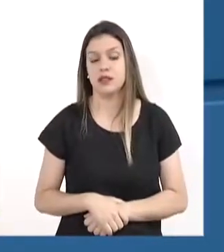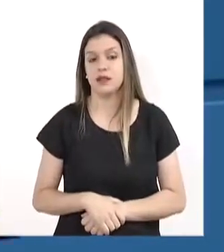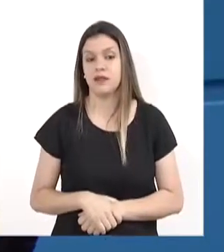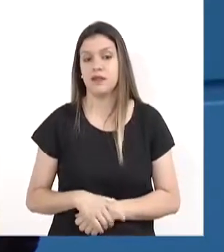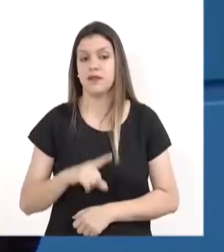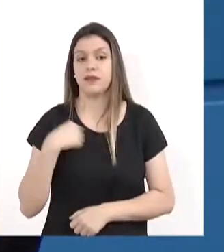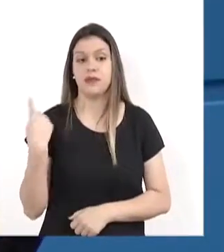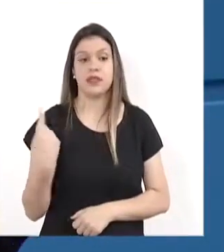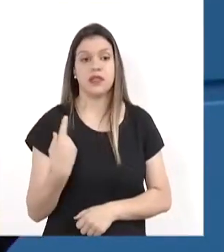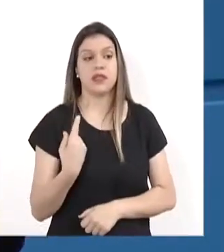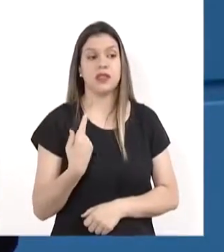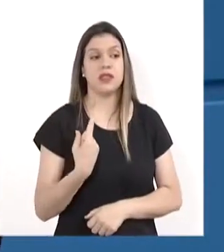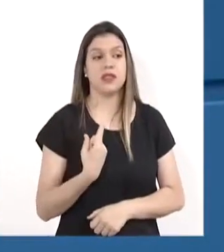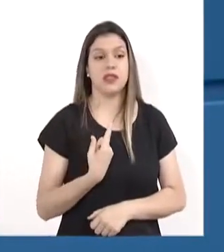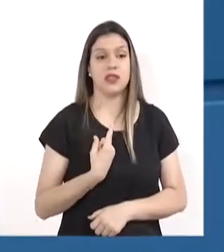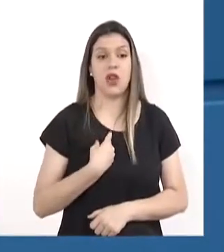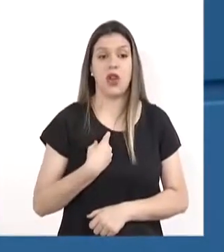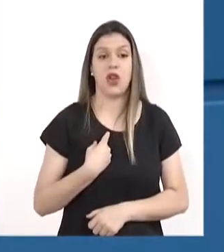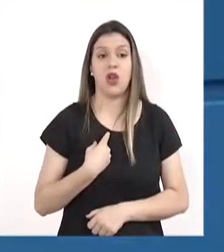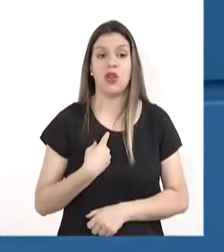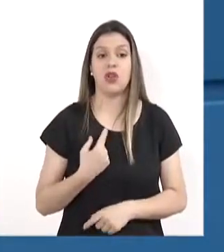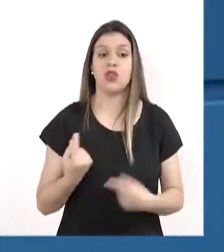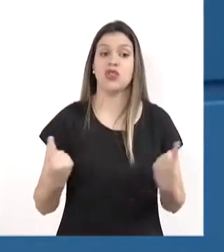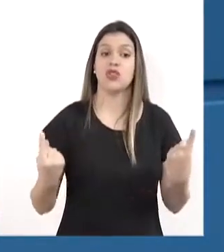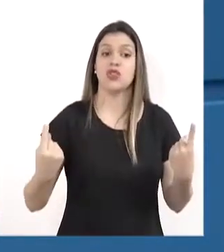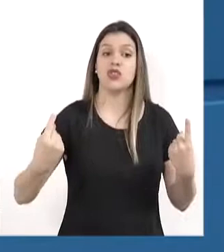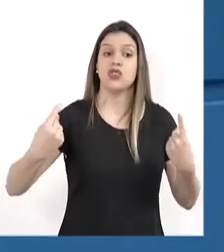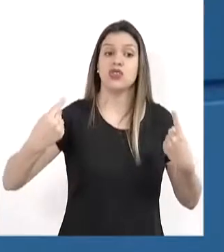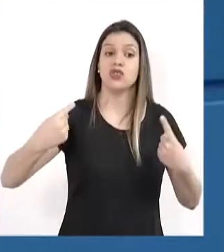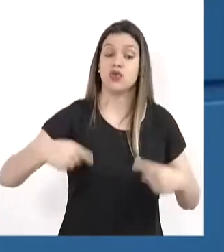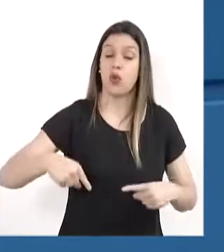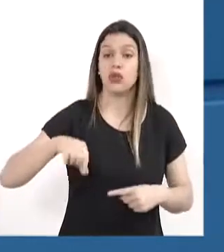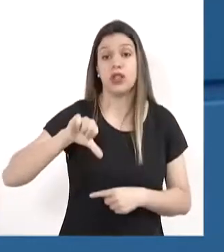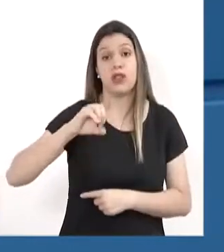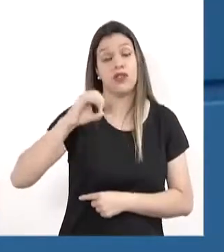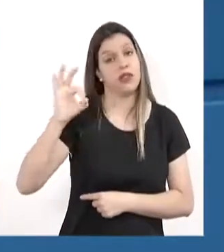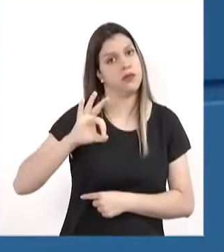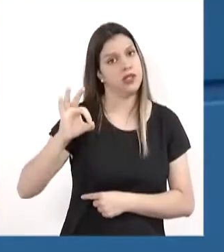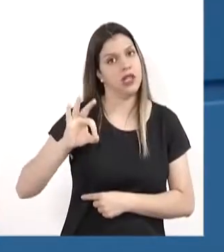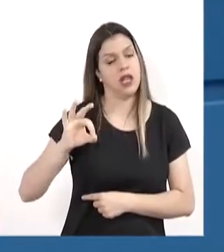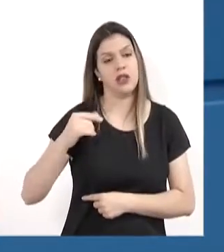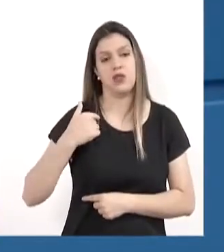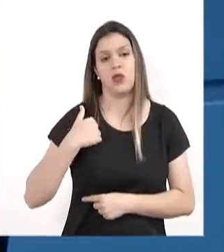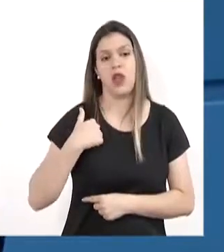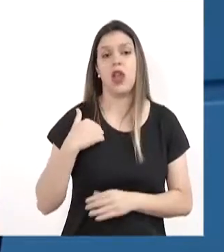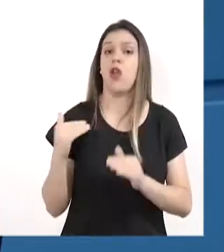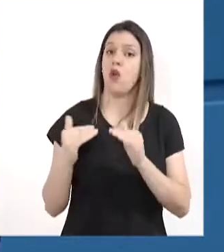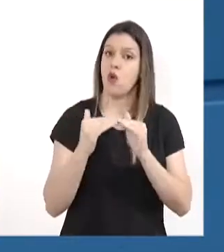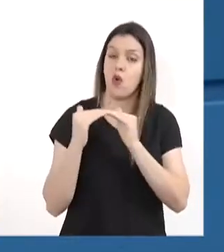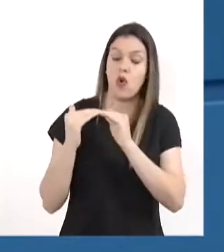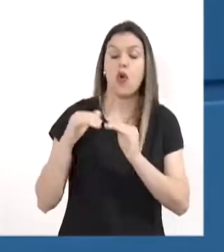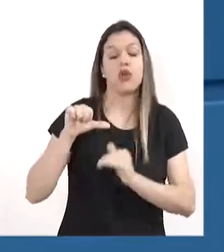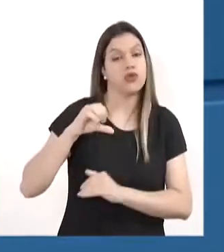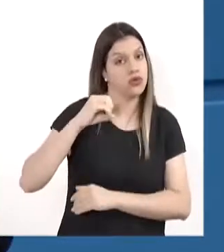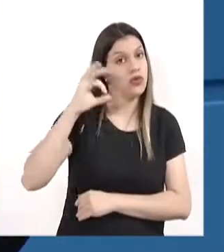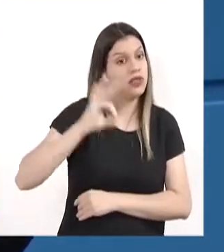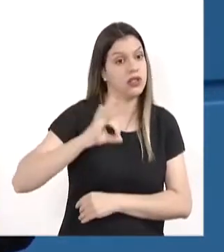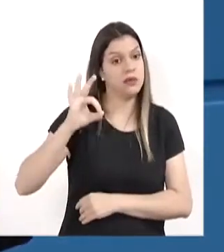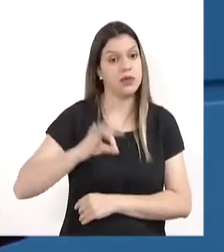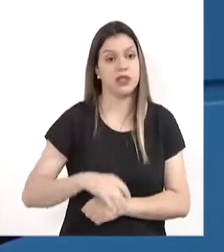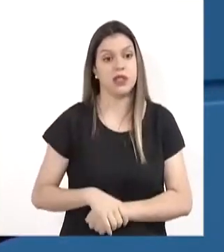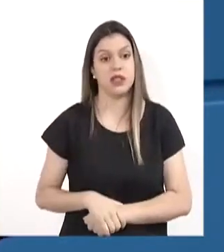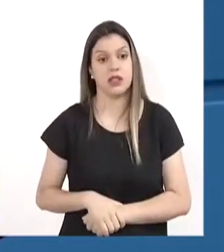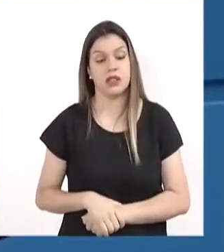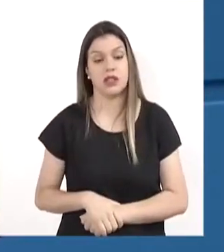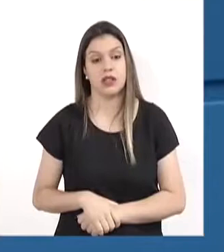da população. Eu vou votar a favor de 90%. 90% paga em dia. E quem